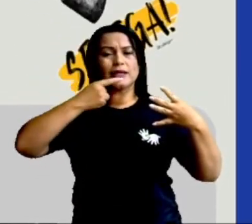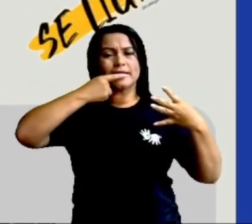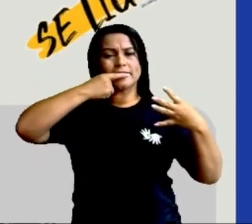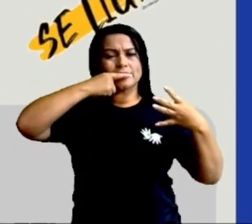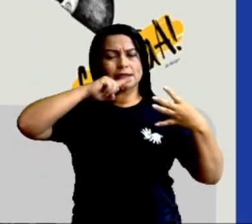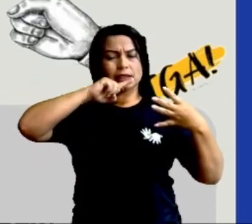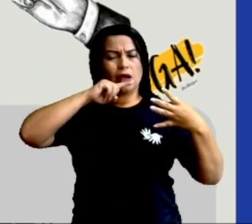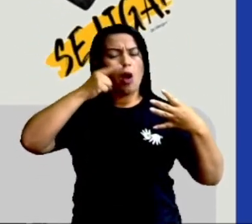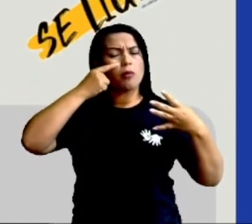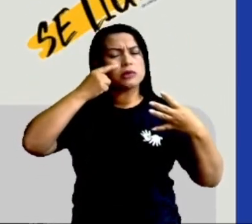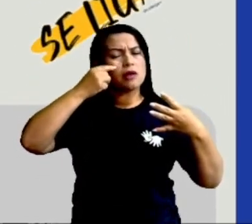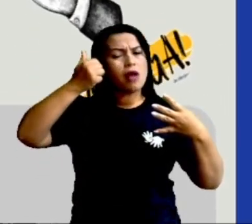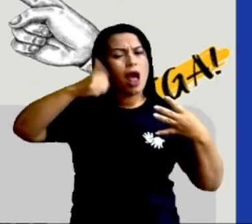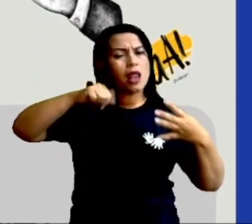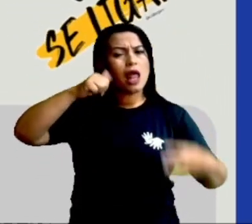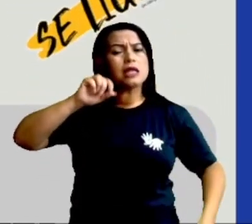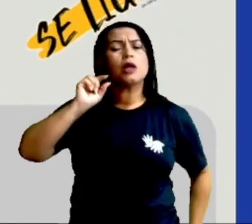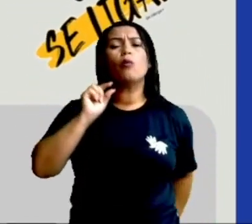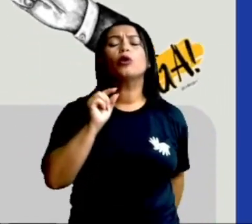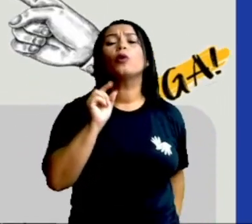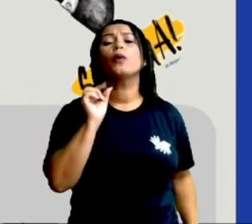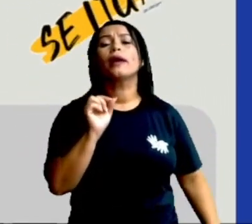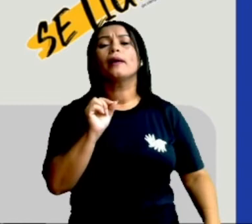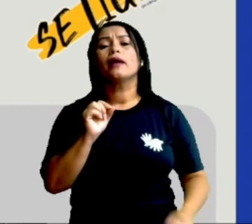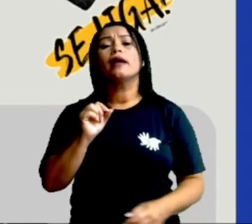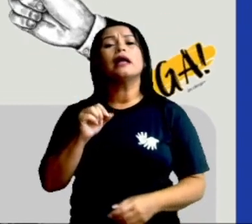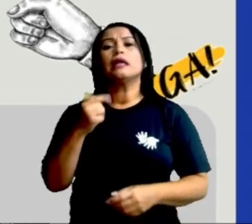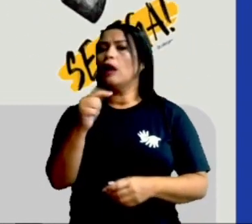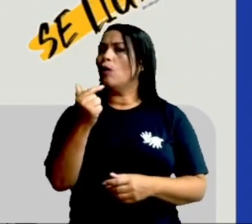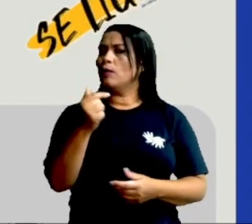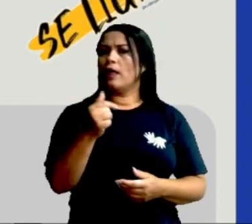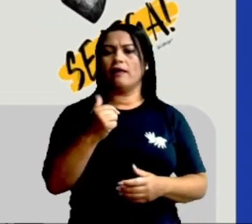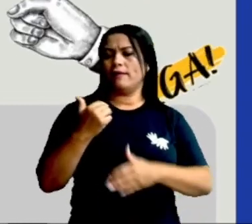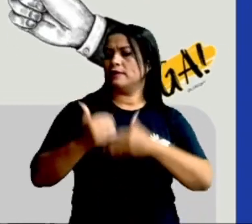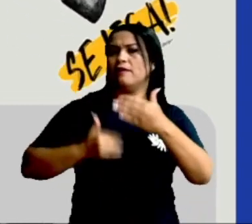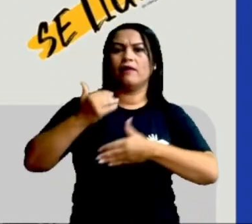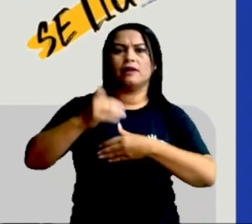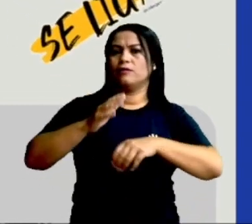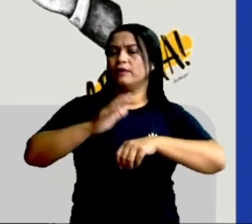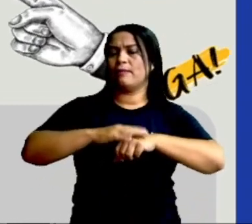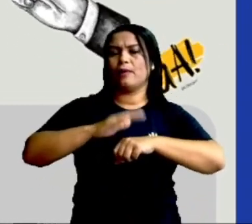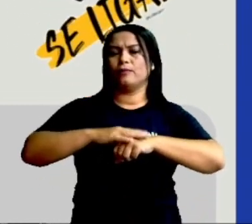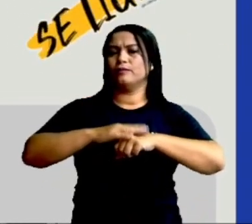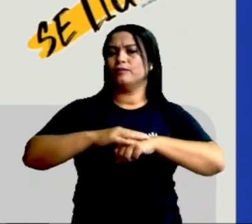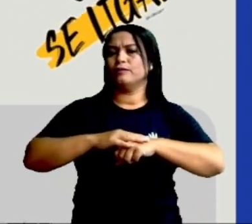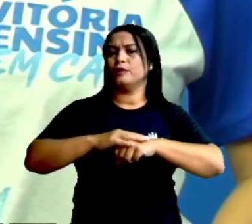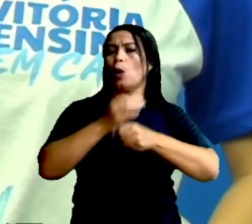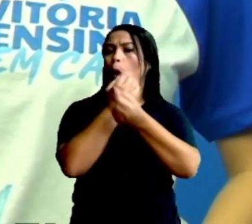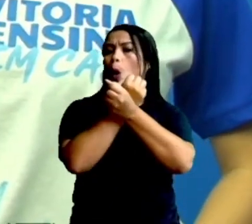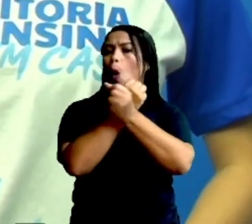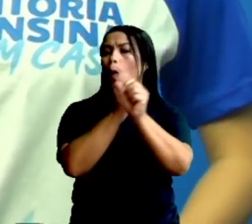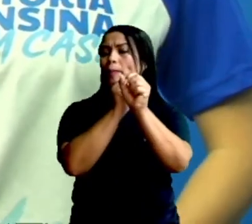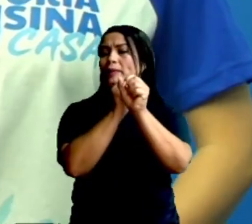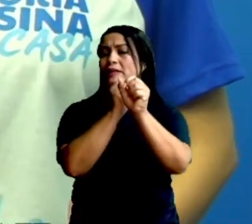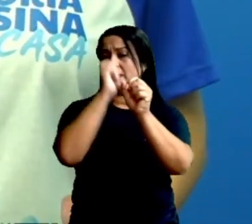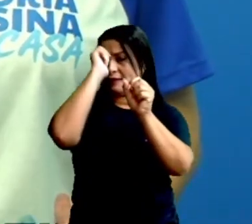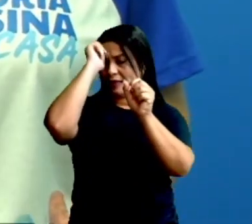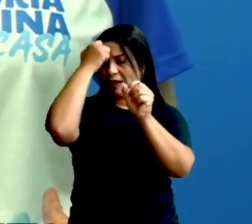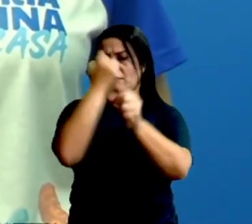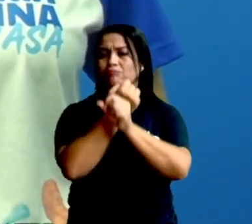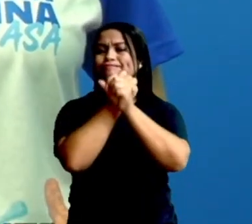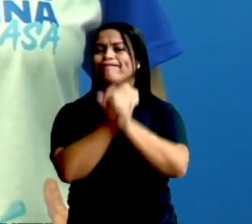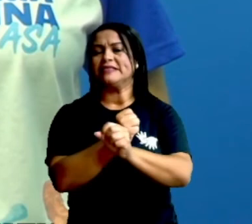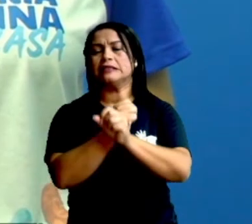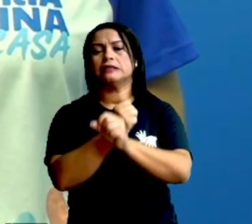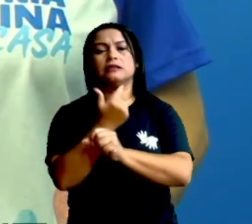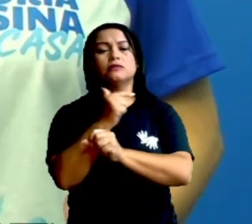gente for analisar um pouquinho e pensar, veja só, não teve esse avanço da mão de obra escrava. Pelo contrário, teve a diminuição, né?